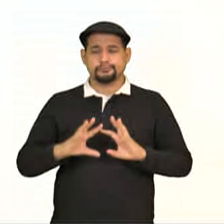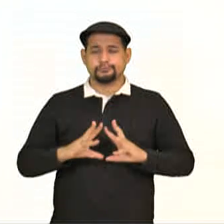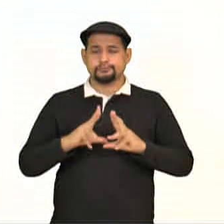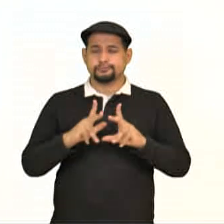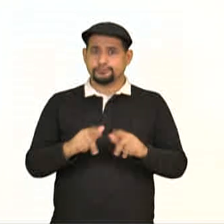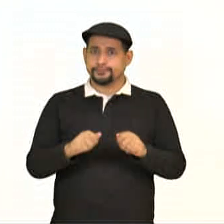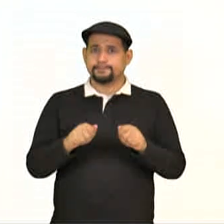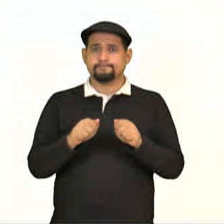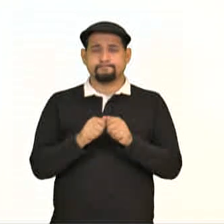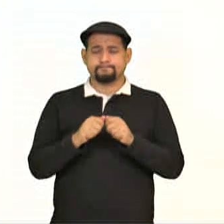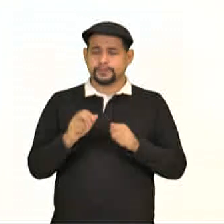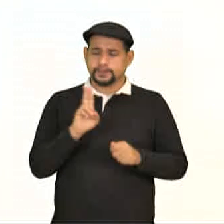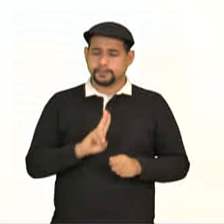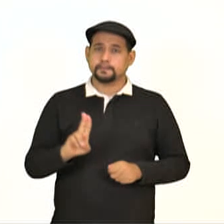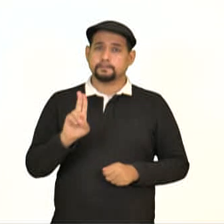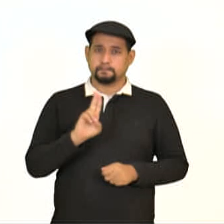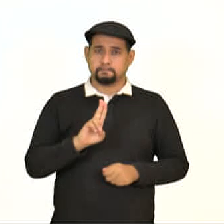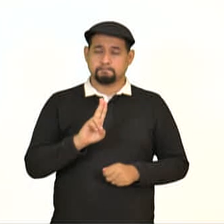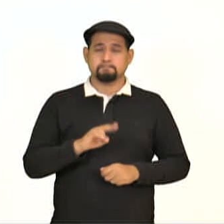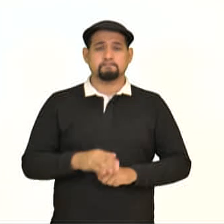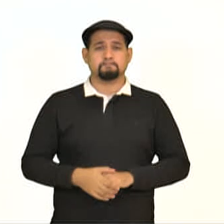à sua volta vestiam.